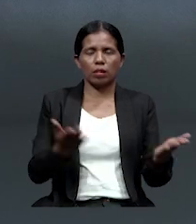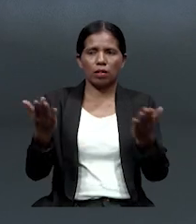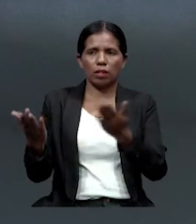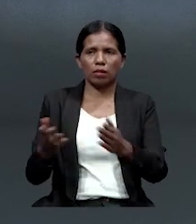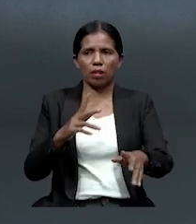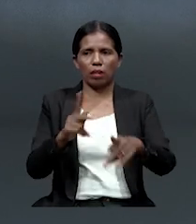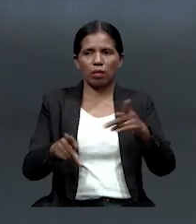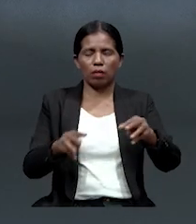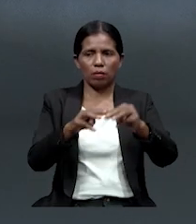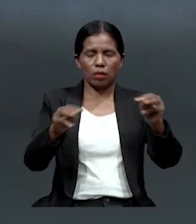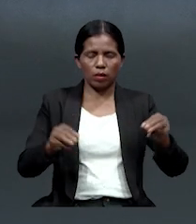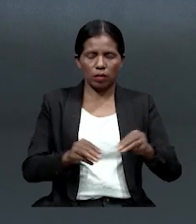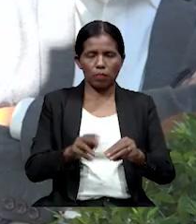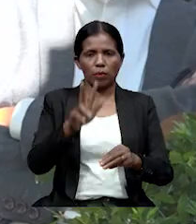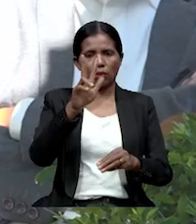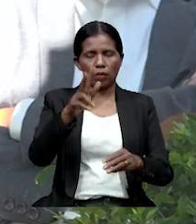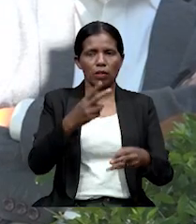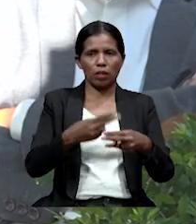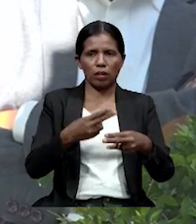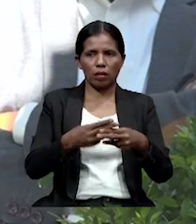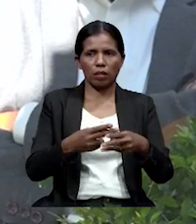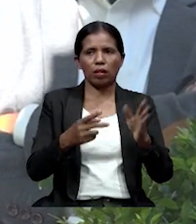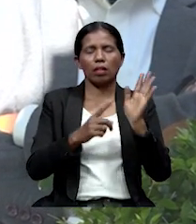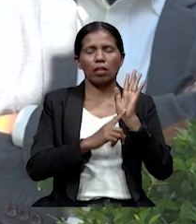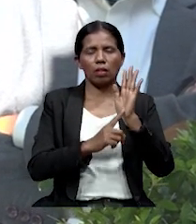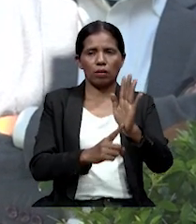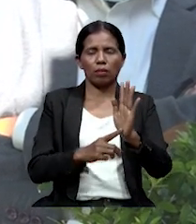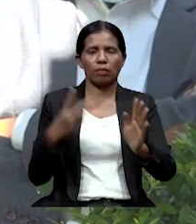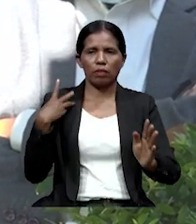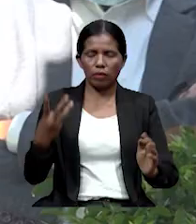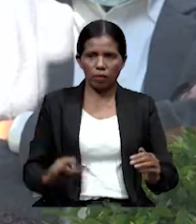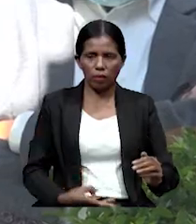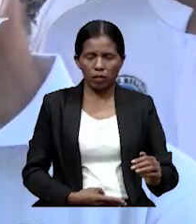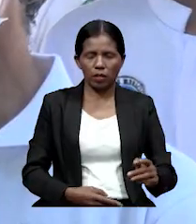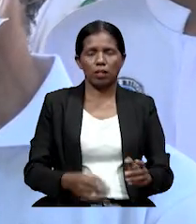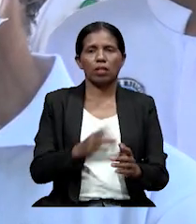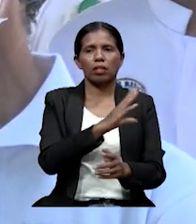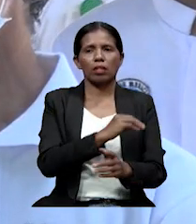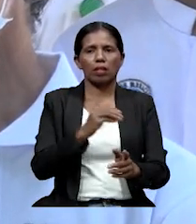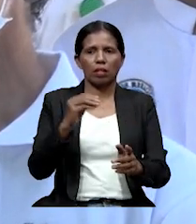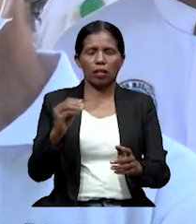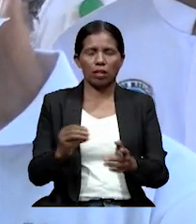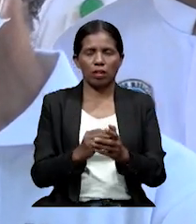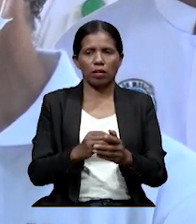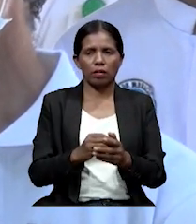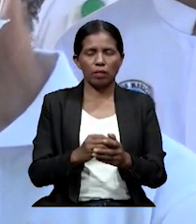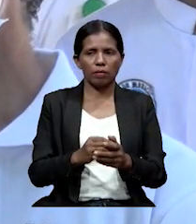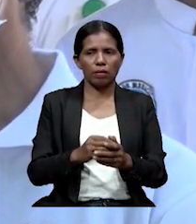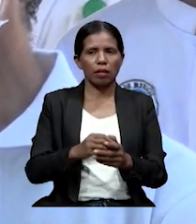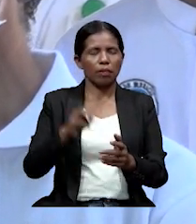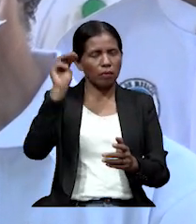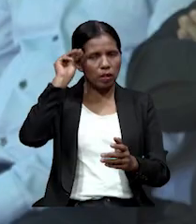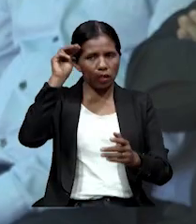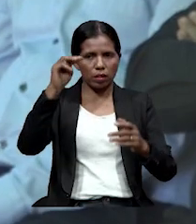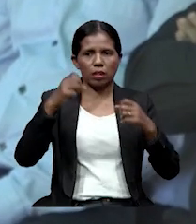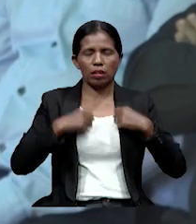a munisipal tolo ne na a to mindina ba sua excelência no comunitivo Tolon, também